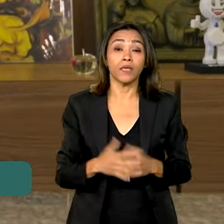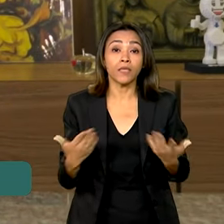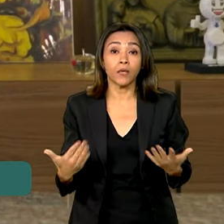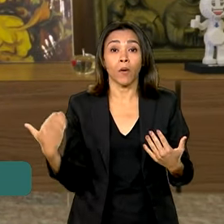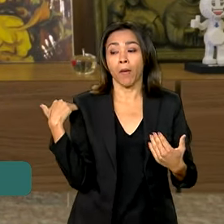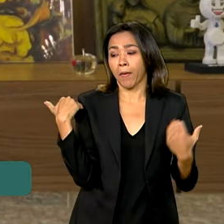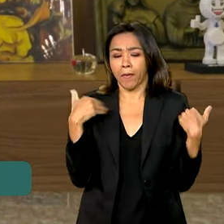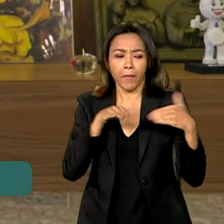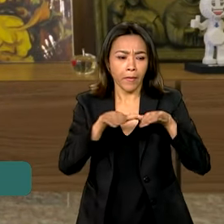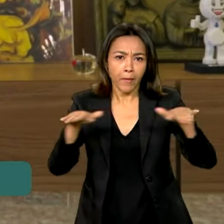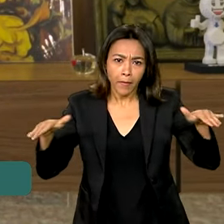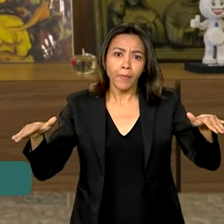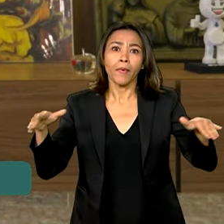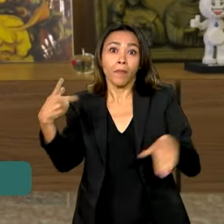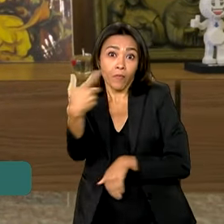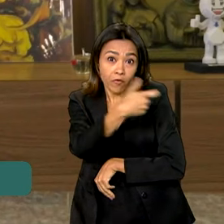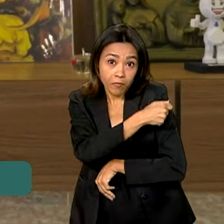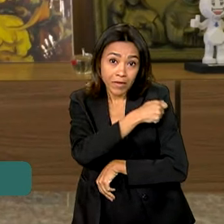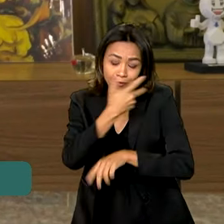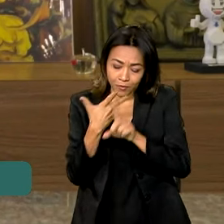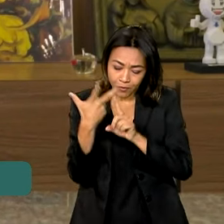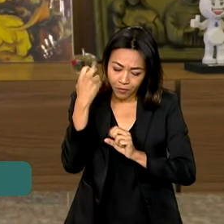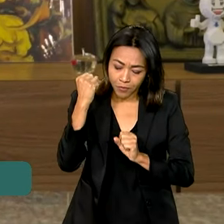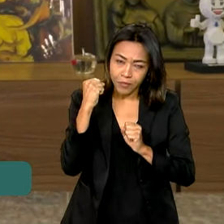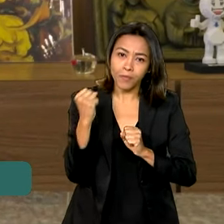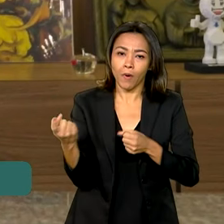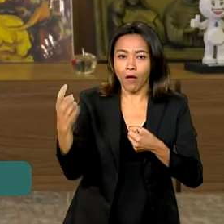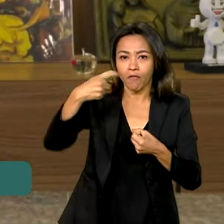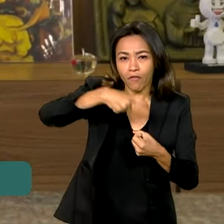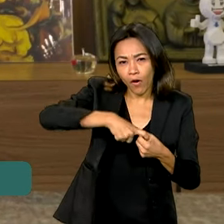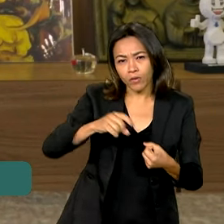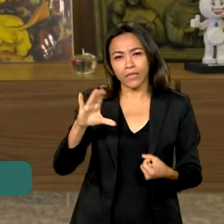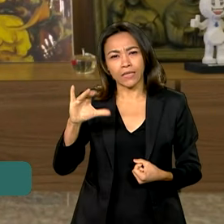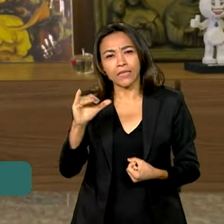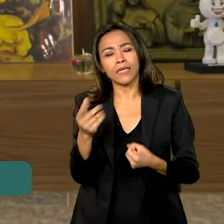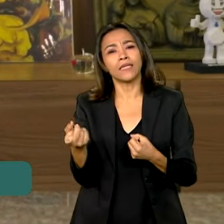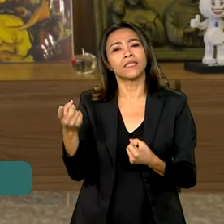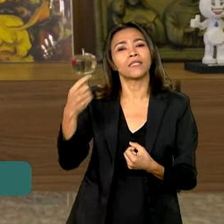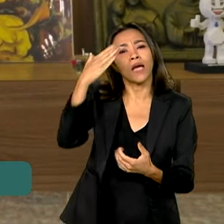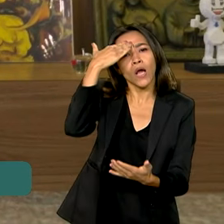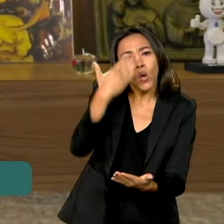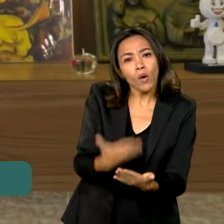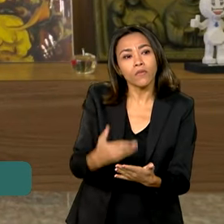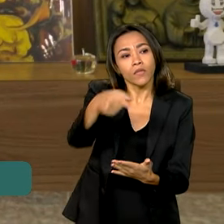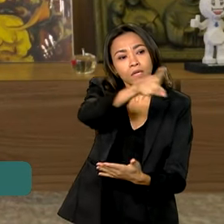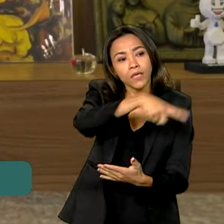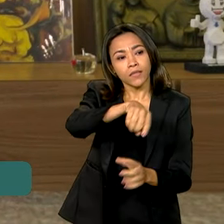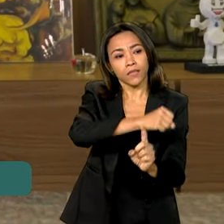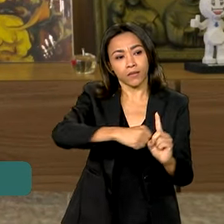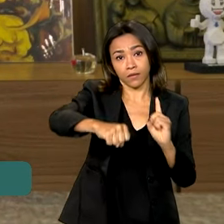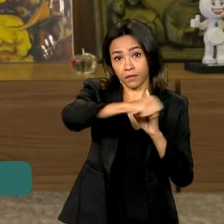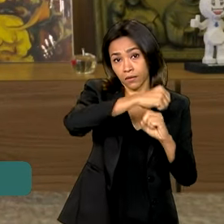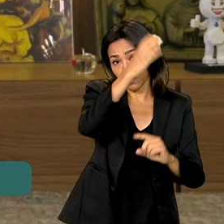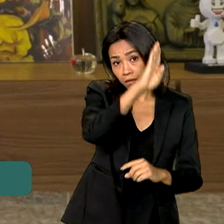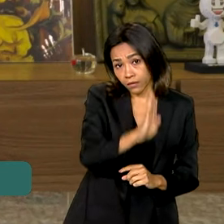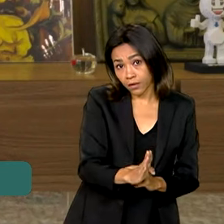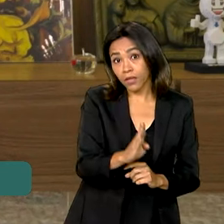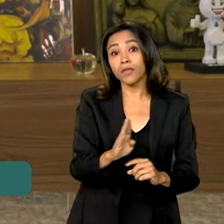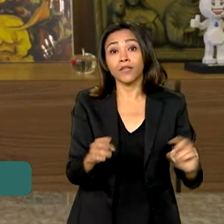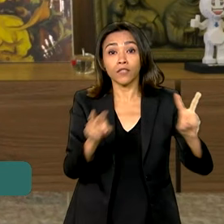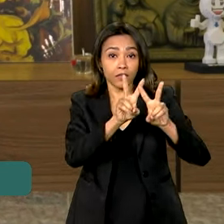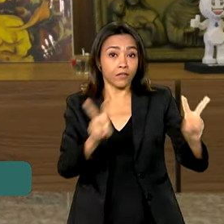vacinação Venceu com a volta da Ciência da confiança da população brasileira nas